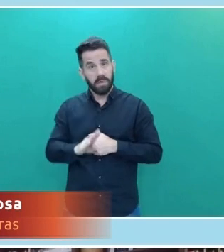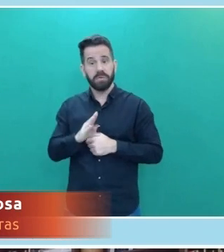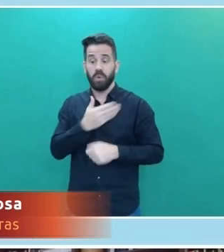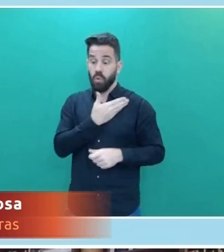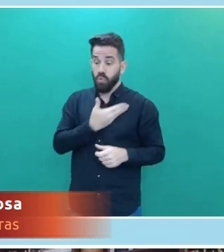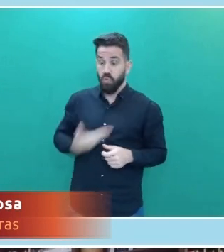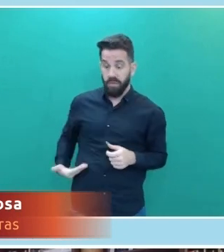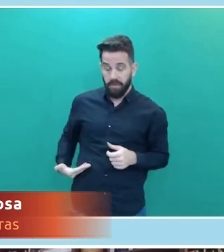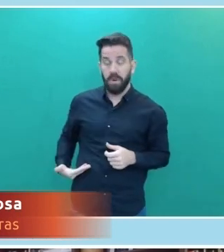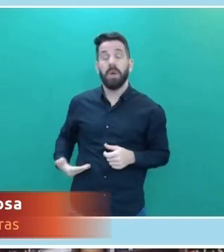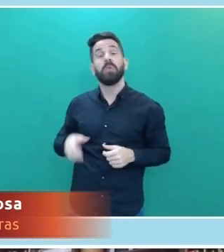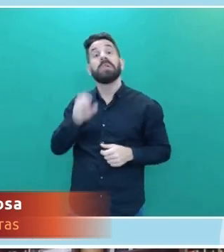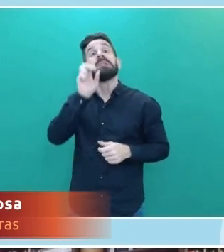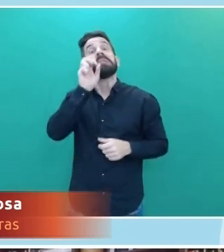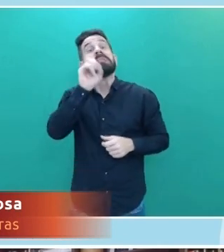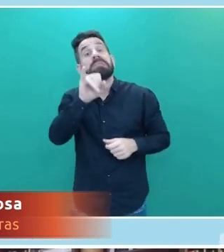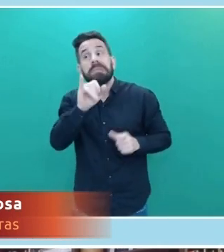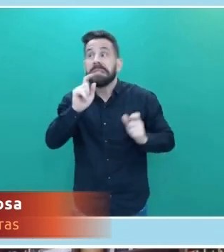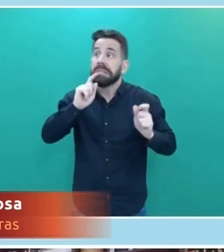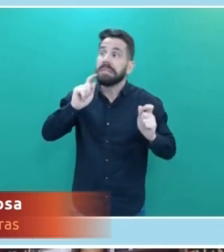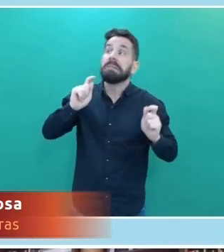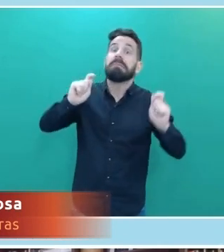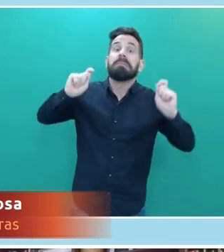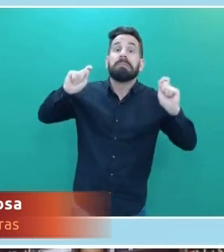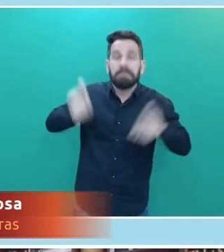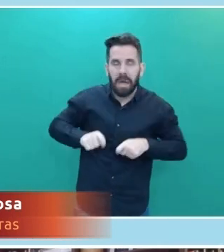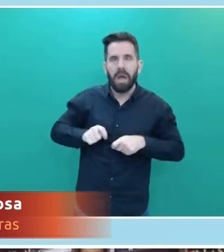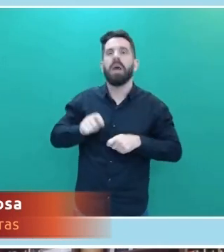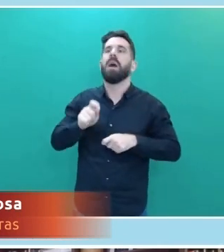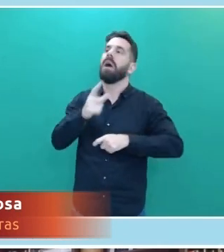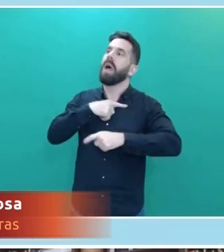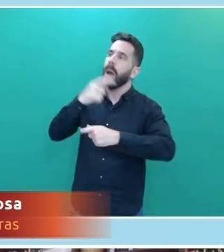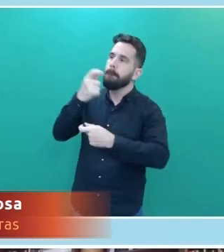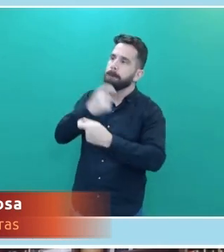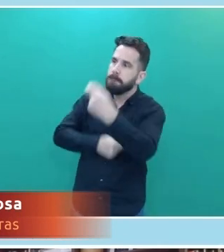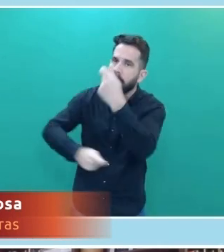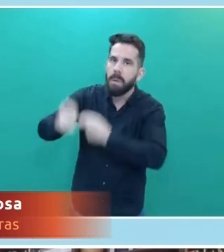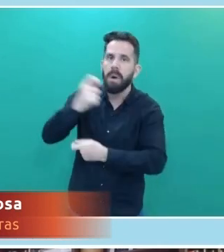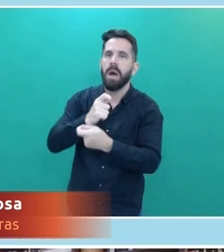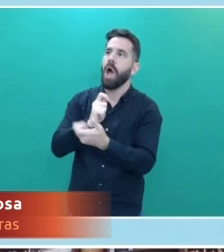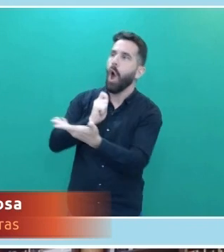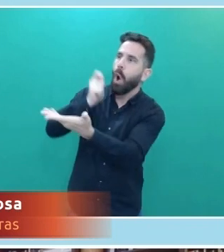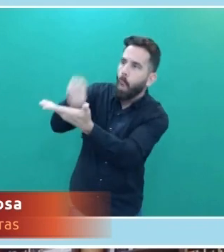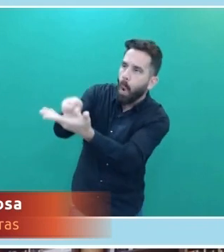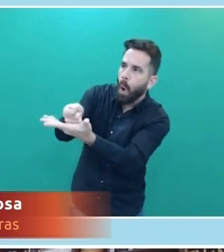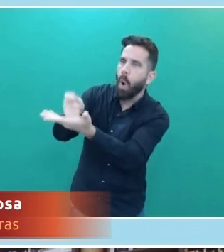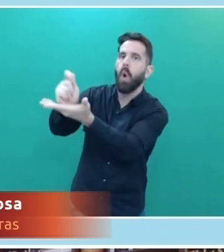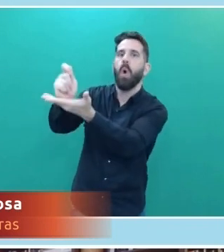quando possível, né, fazer essas transações em moedas,